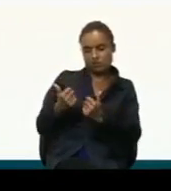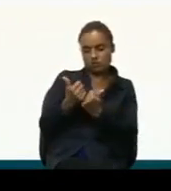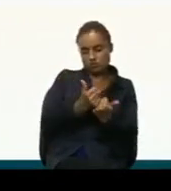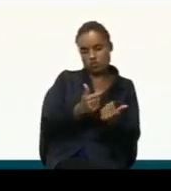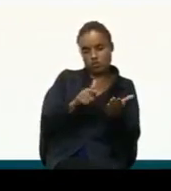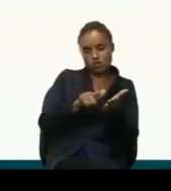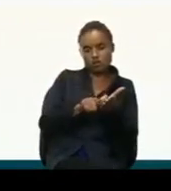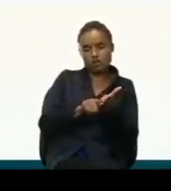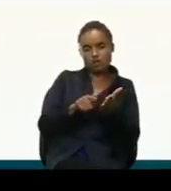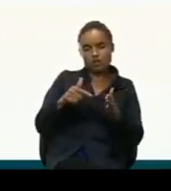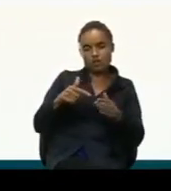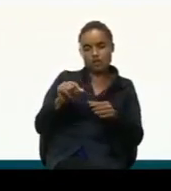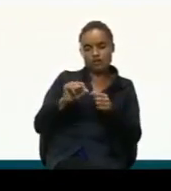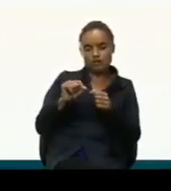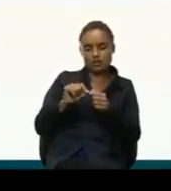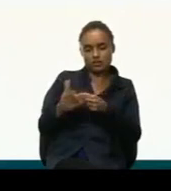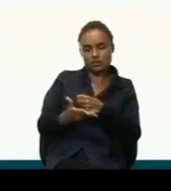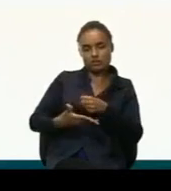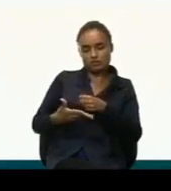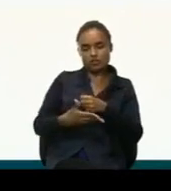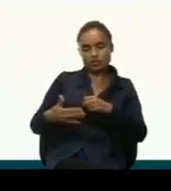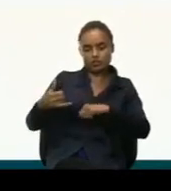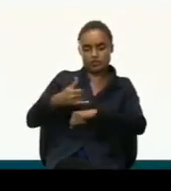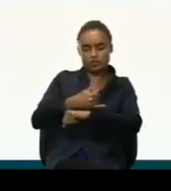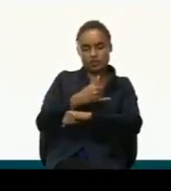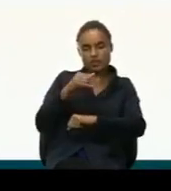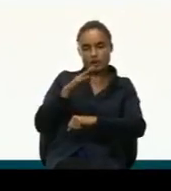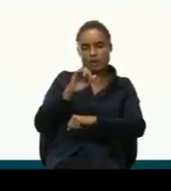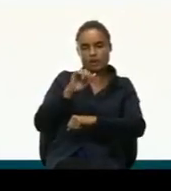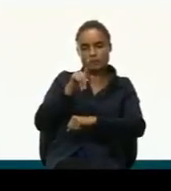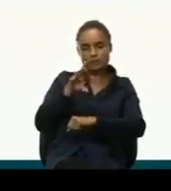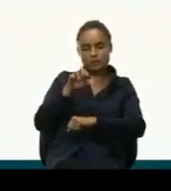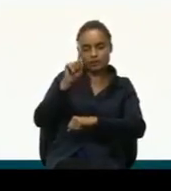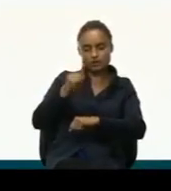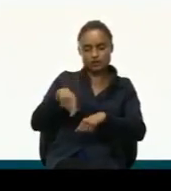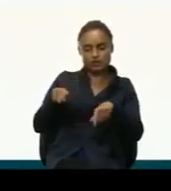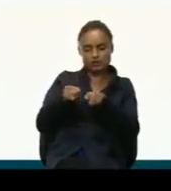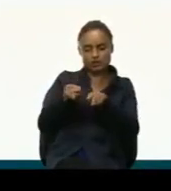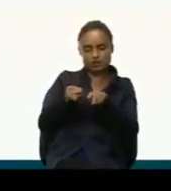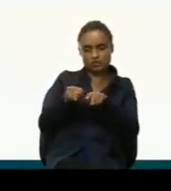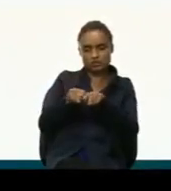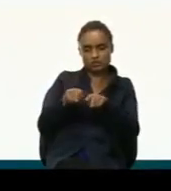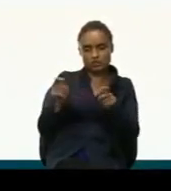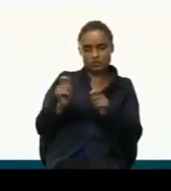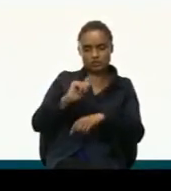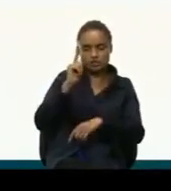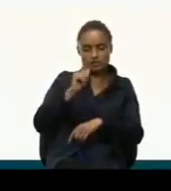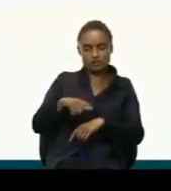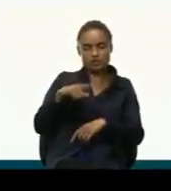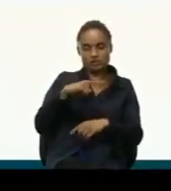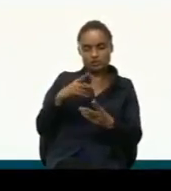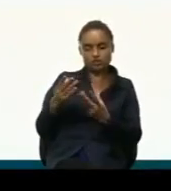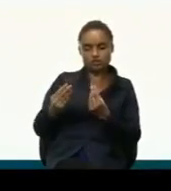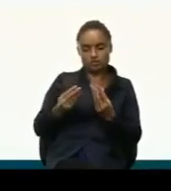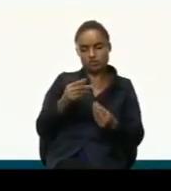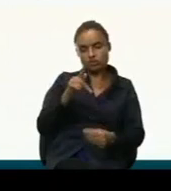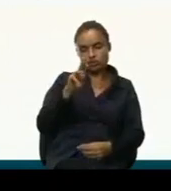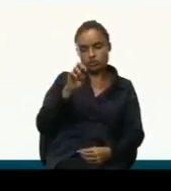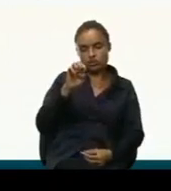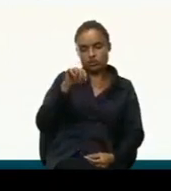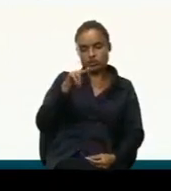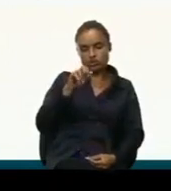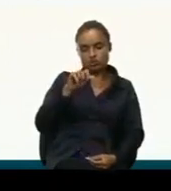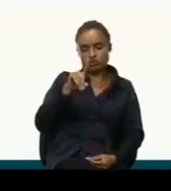gente tinha um canteiro aqui, ó, um terreno alugado para disposição de terra, para corte e aterro. Também tinha graduada e